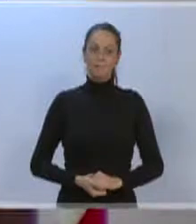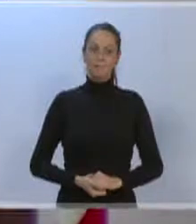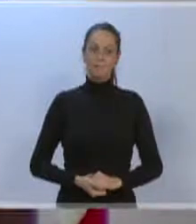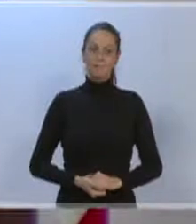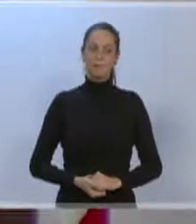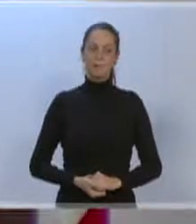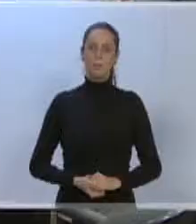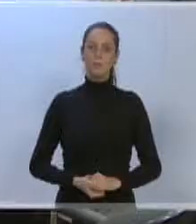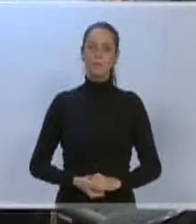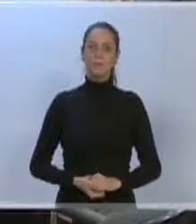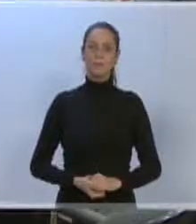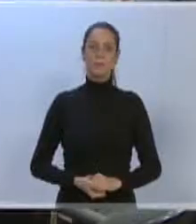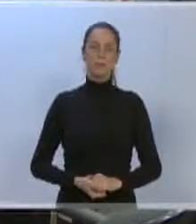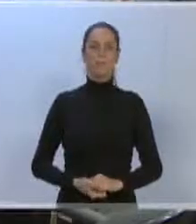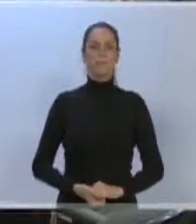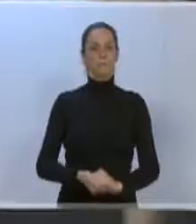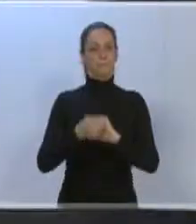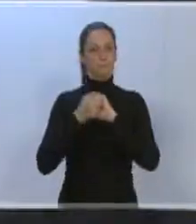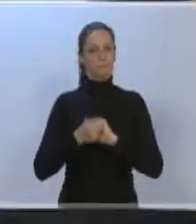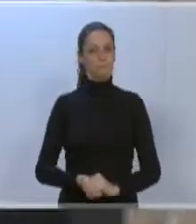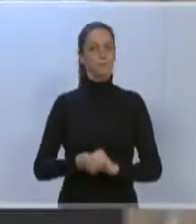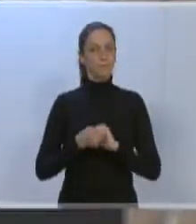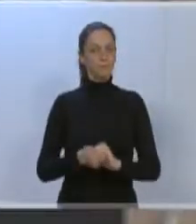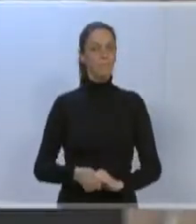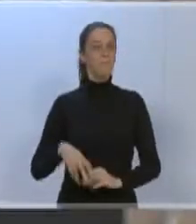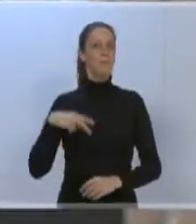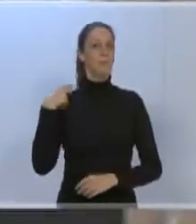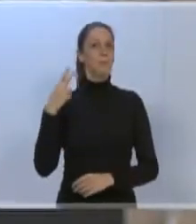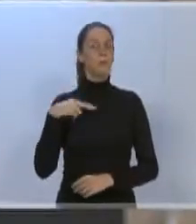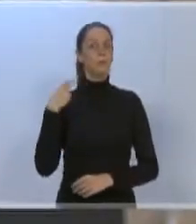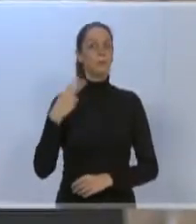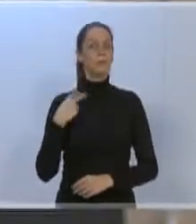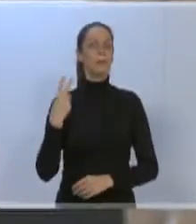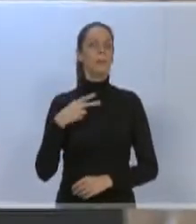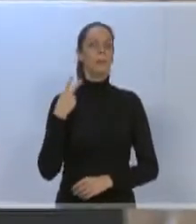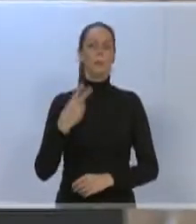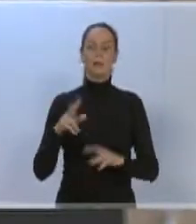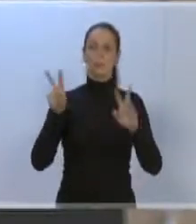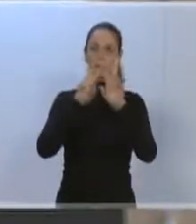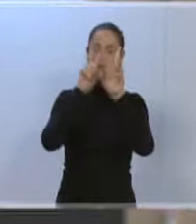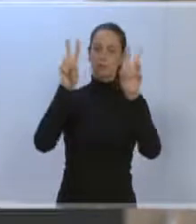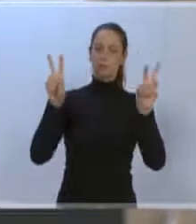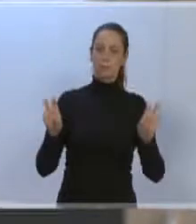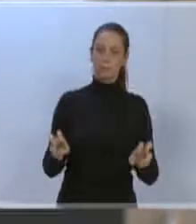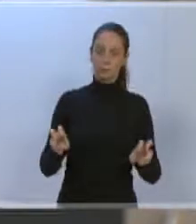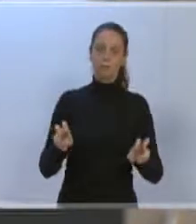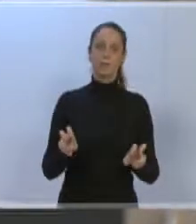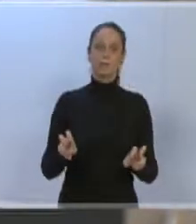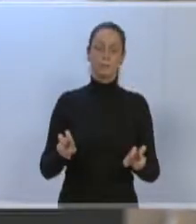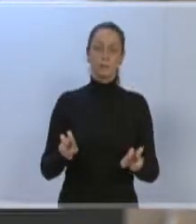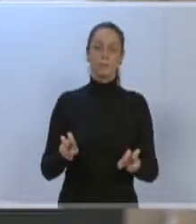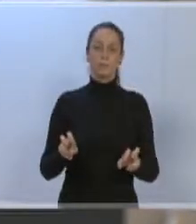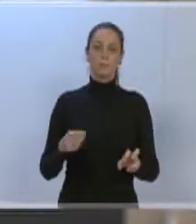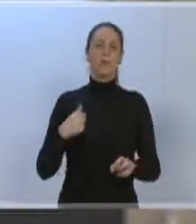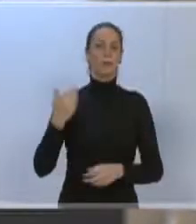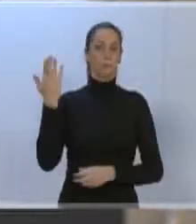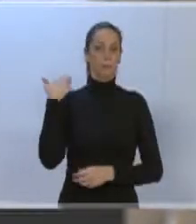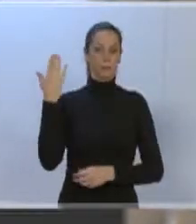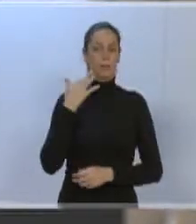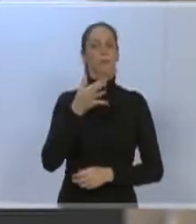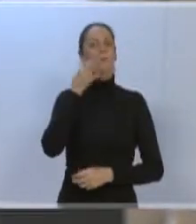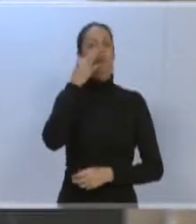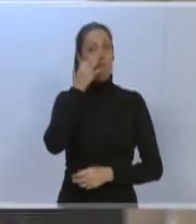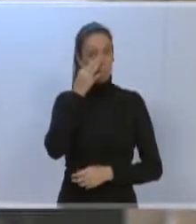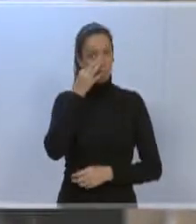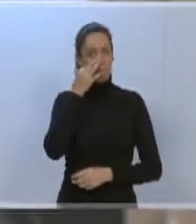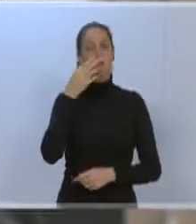parte parabéns vereador bruno cunha por trazer esse tema aqui para essa casa é eu estive lá e ouvir o discurso e